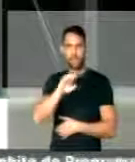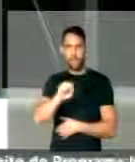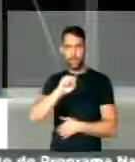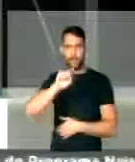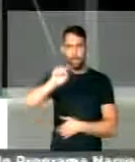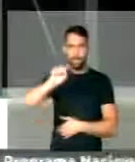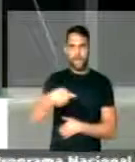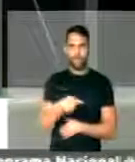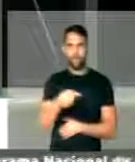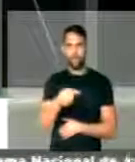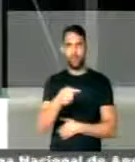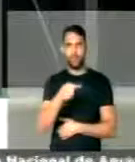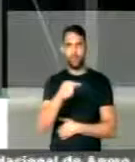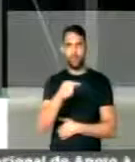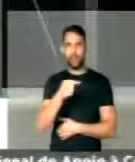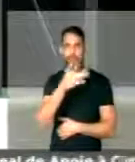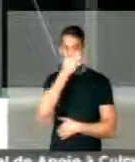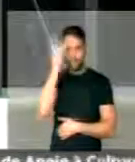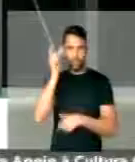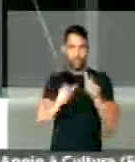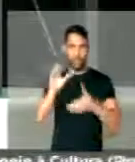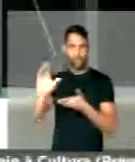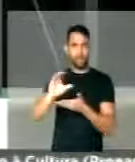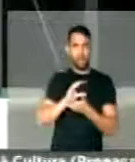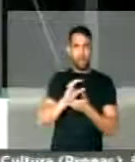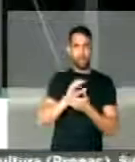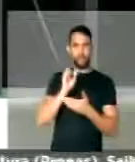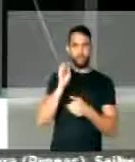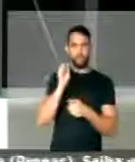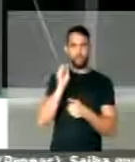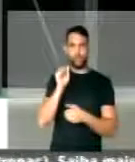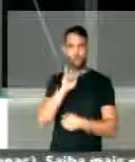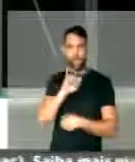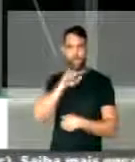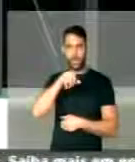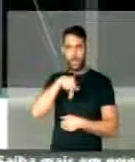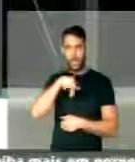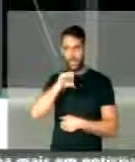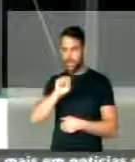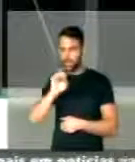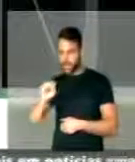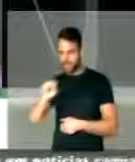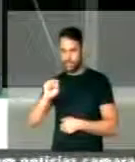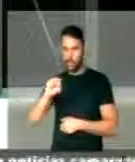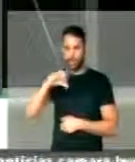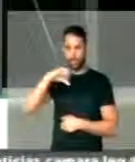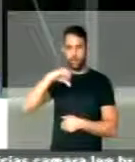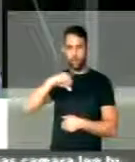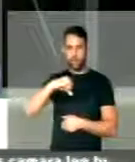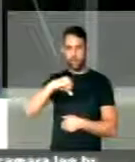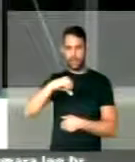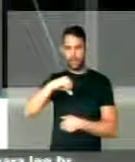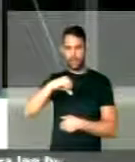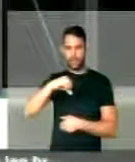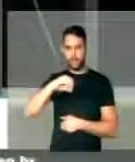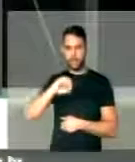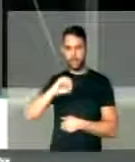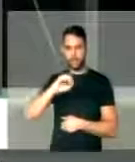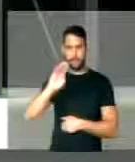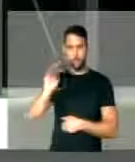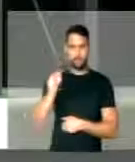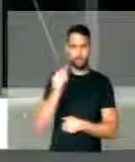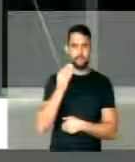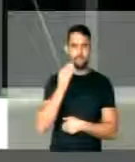980 mil beneficiários. O INSS, com 90